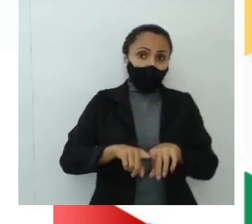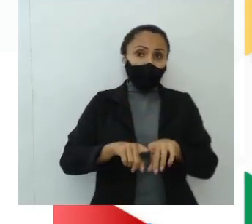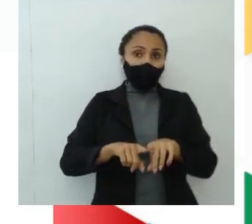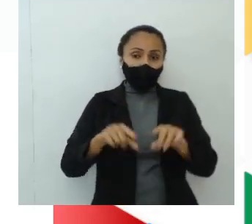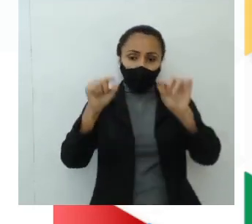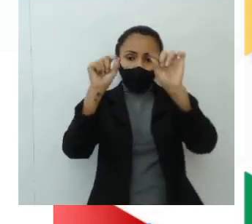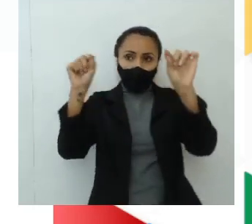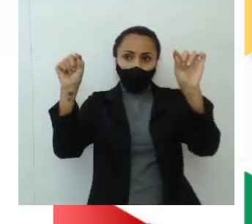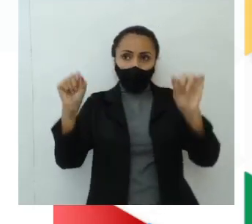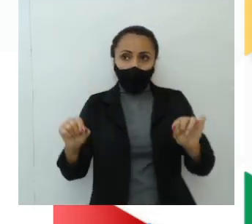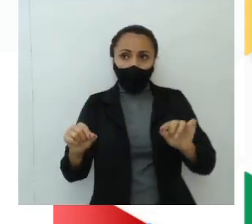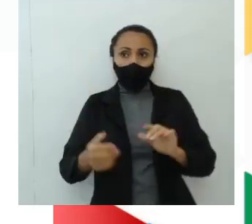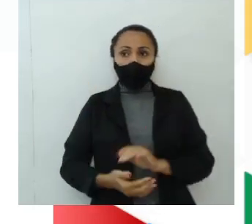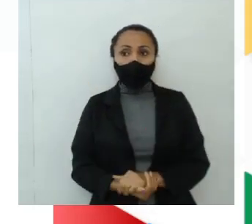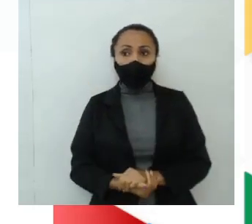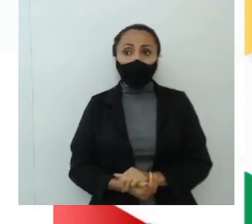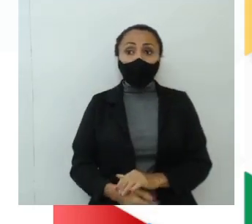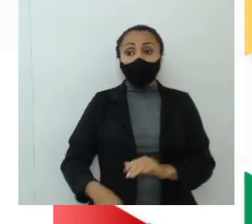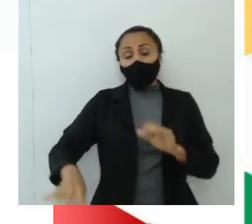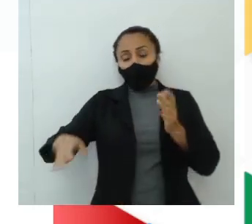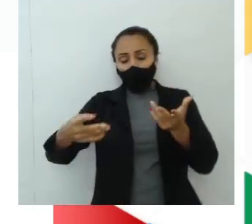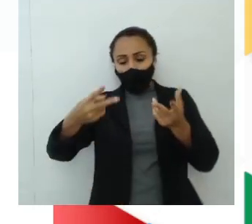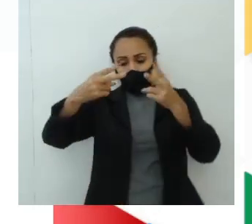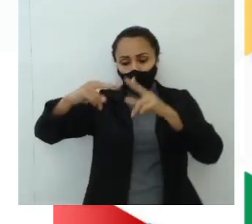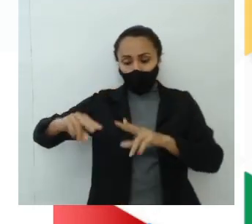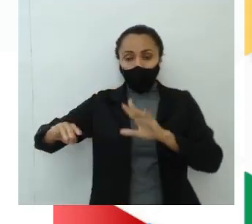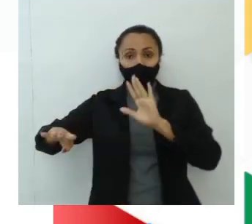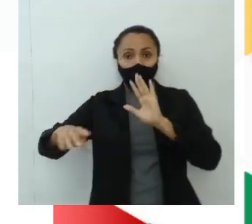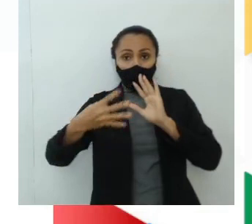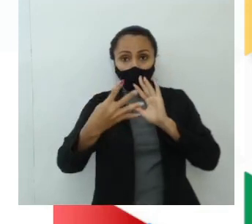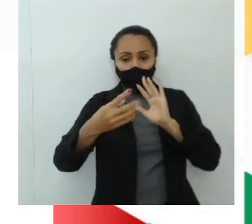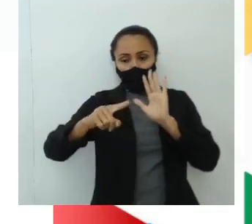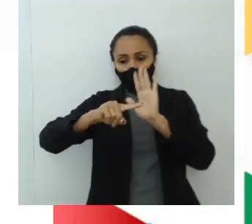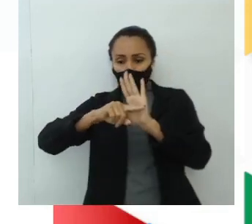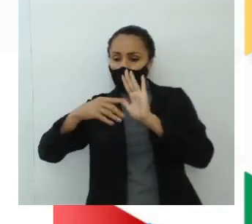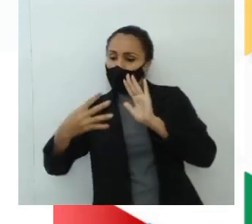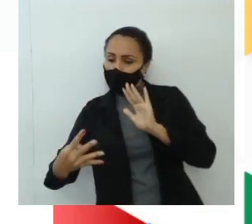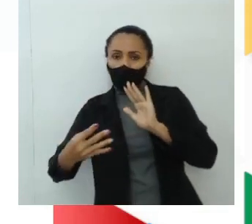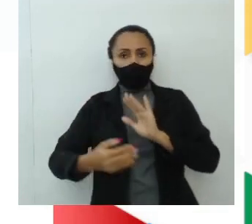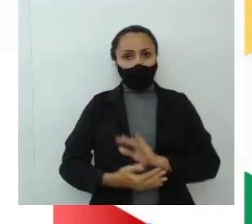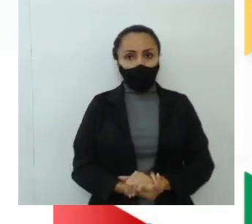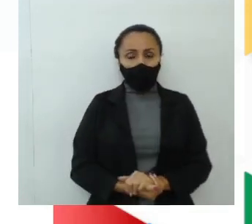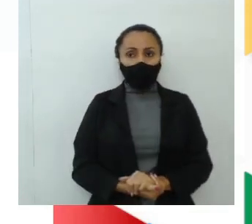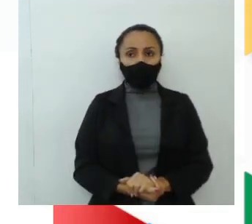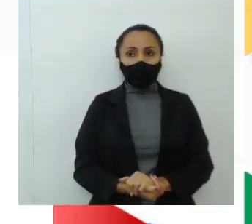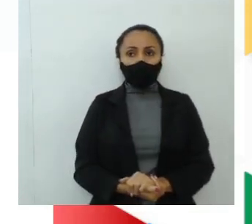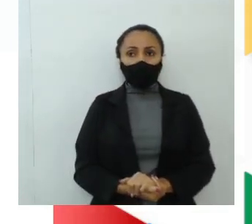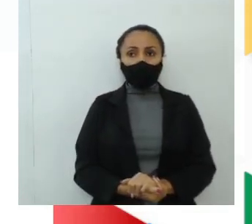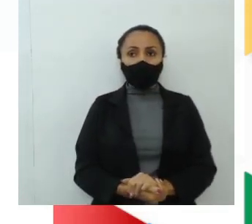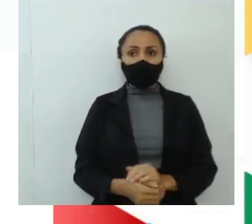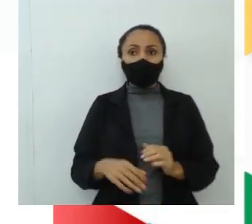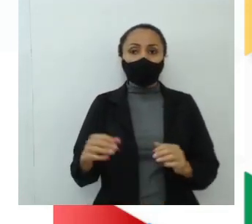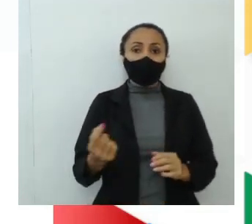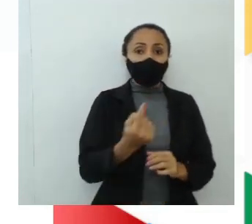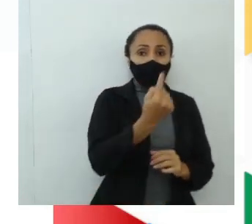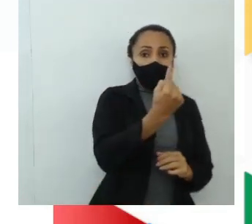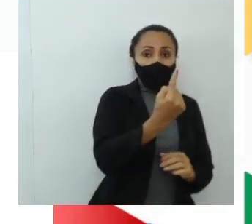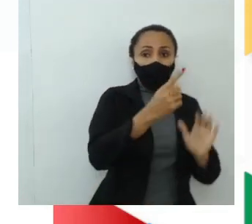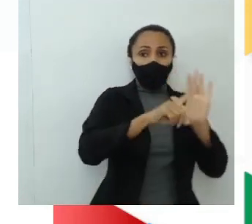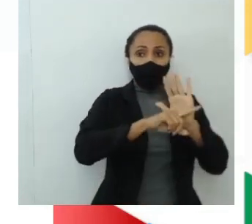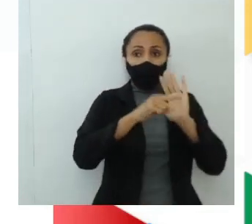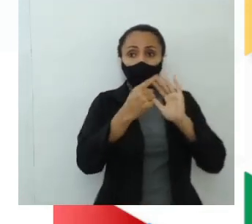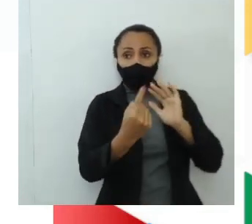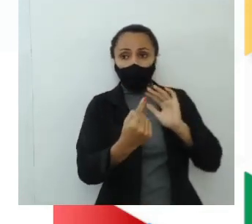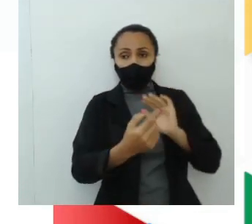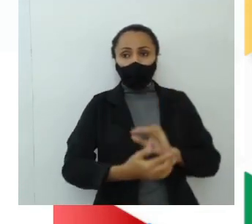quadrado. 4 e menos 4. Por isso, dá esse valor, tá bom? Então, inicialmente era 1 e menos 1, 4 e